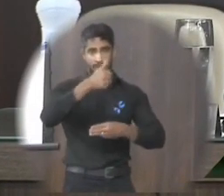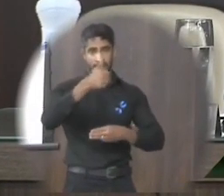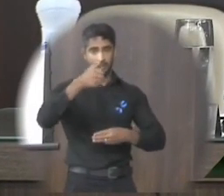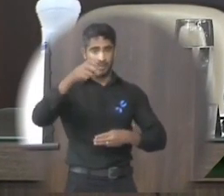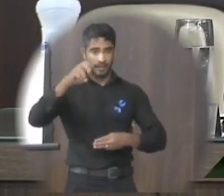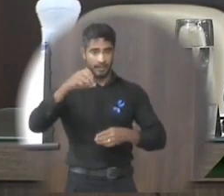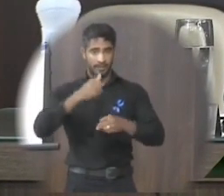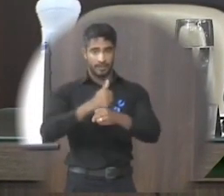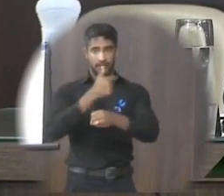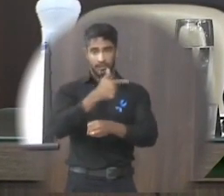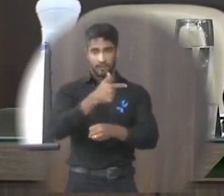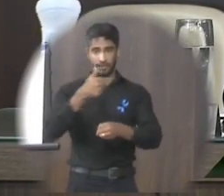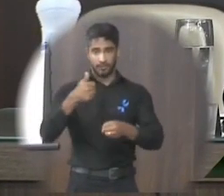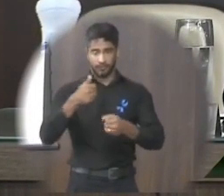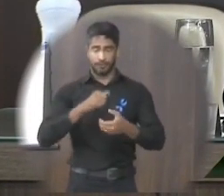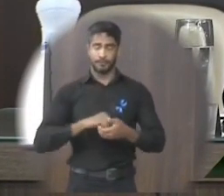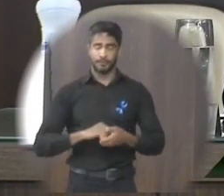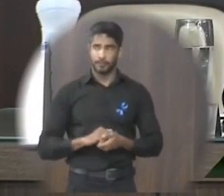115/2021,